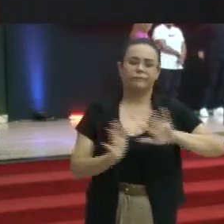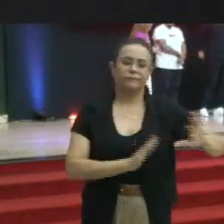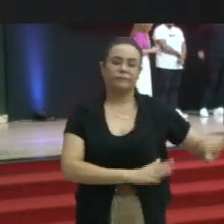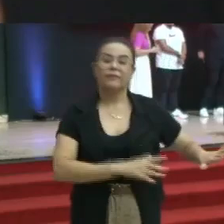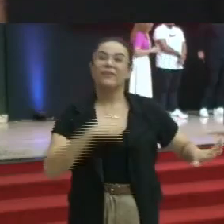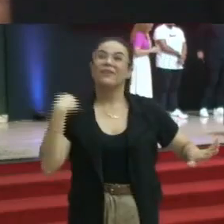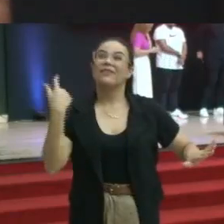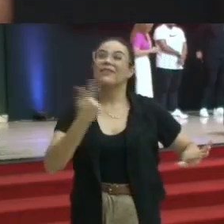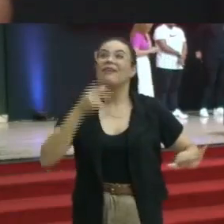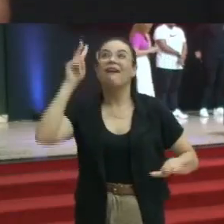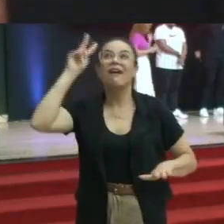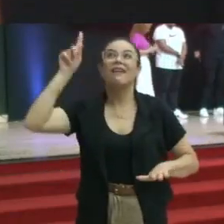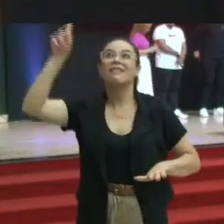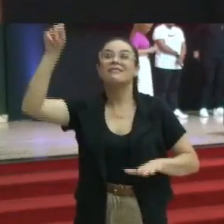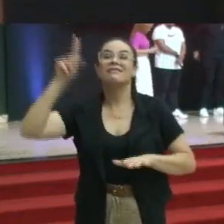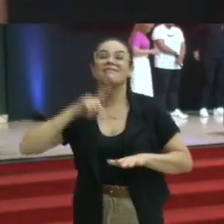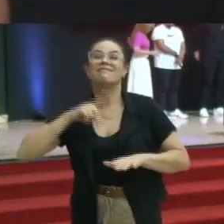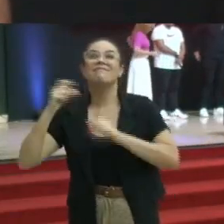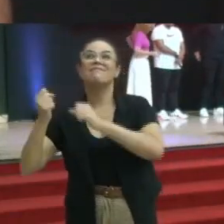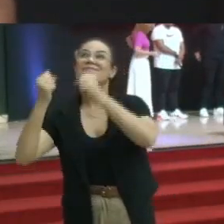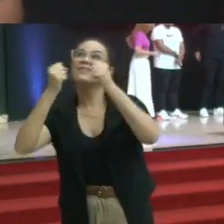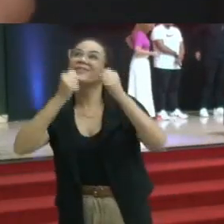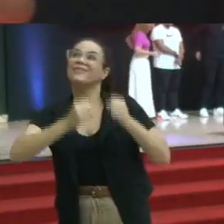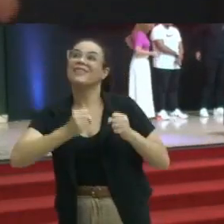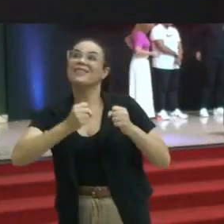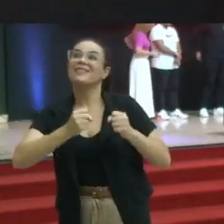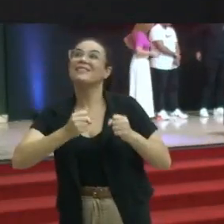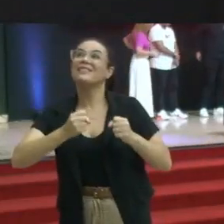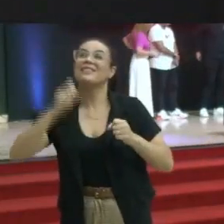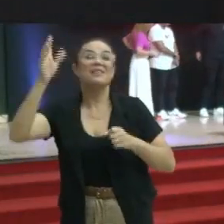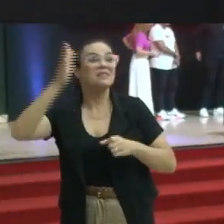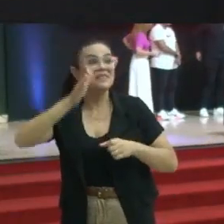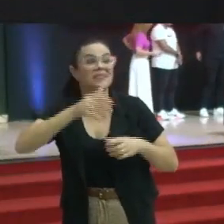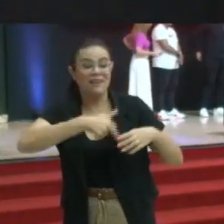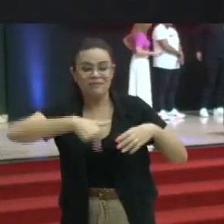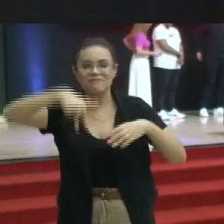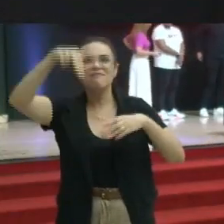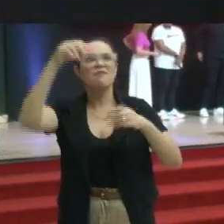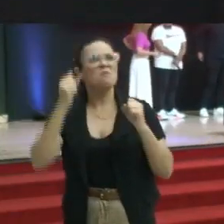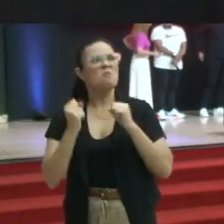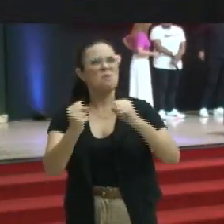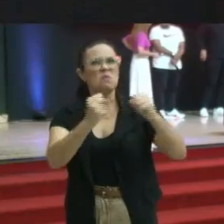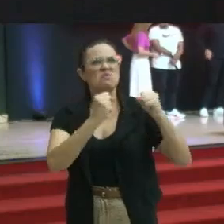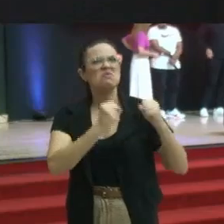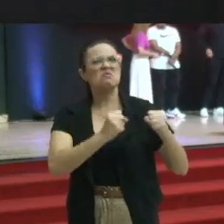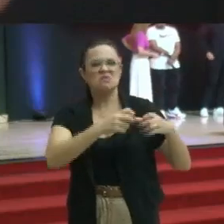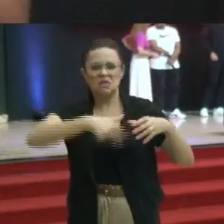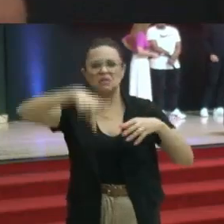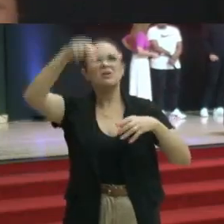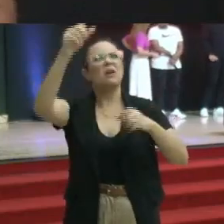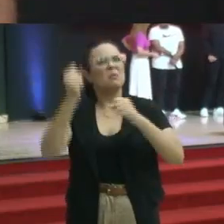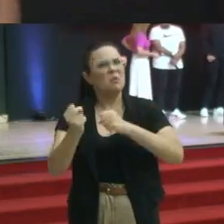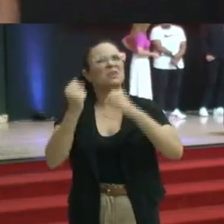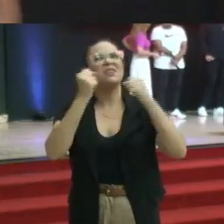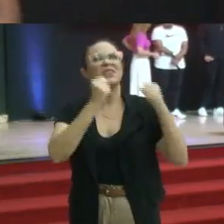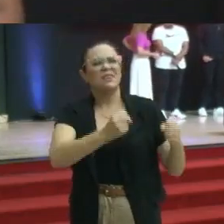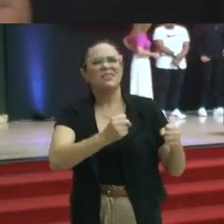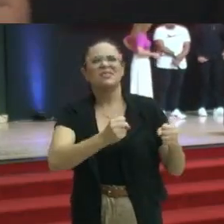nossa disposição, o poder da ressurreição. Hoje à noite, Senhor, nós podemos